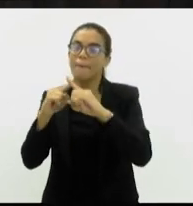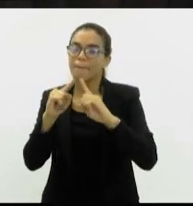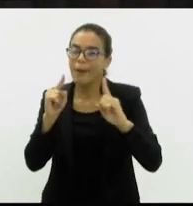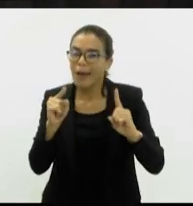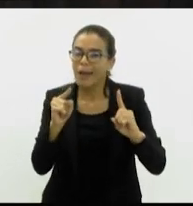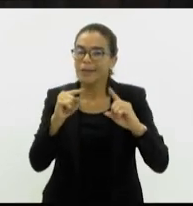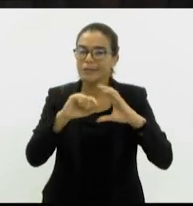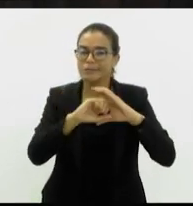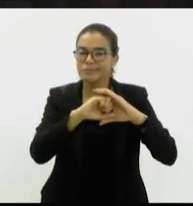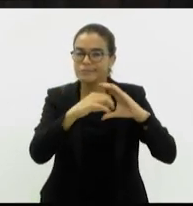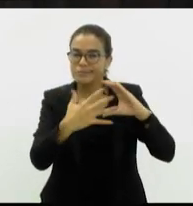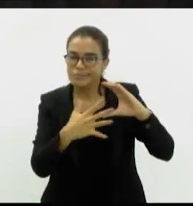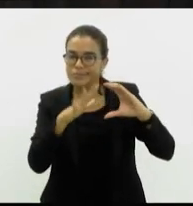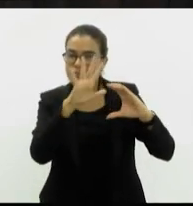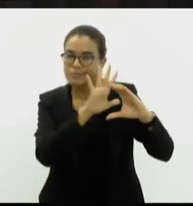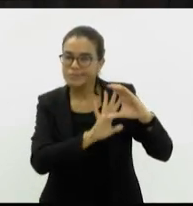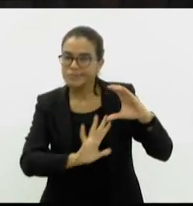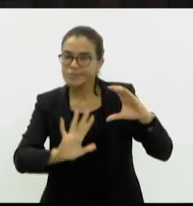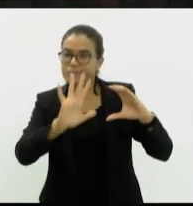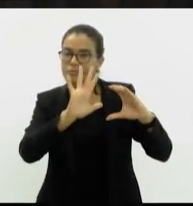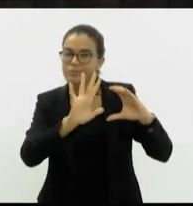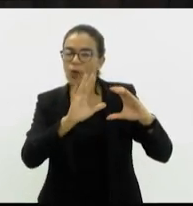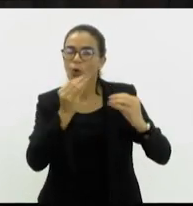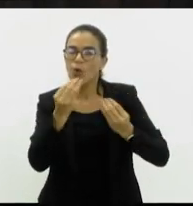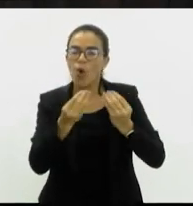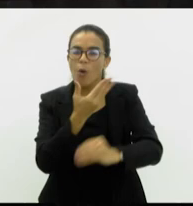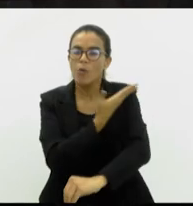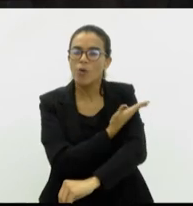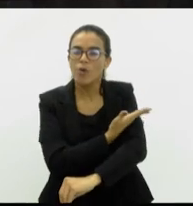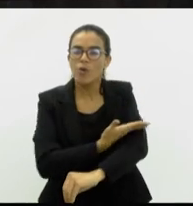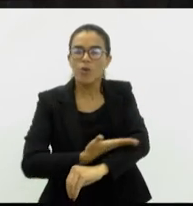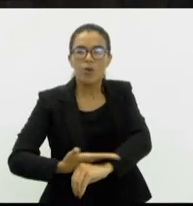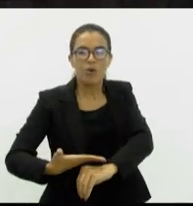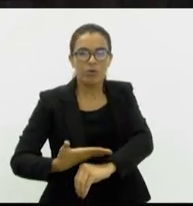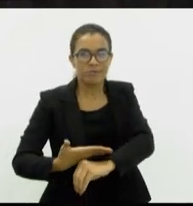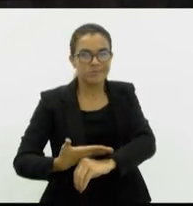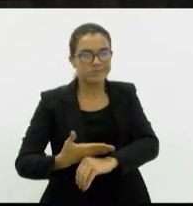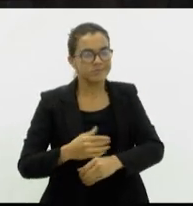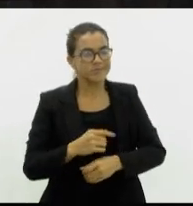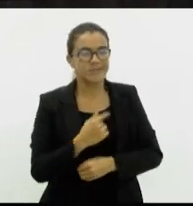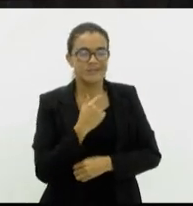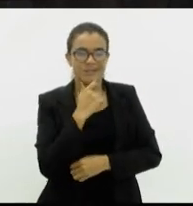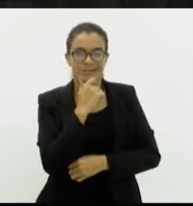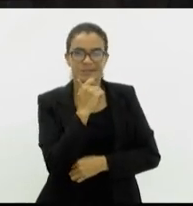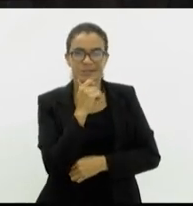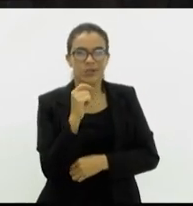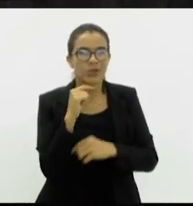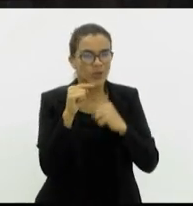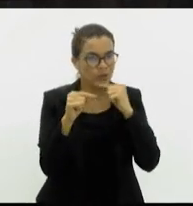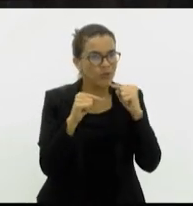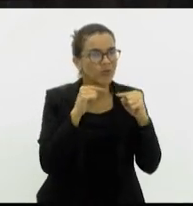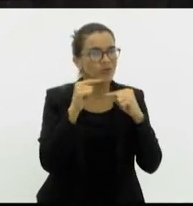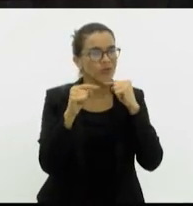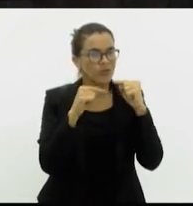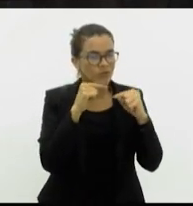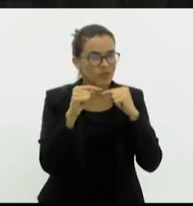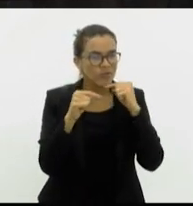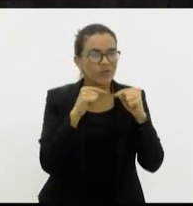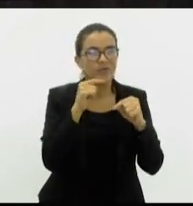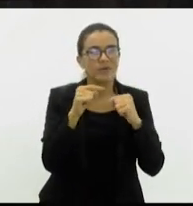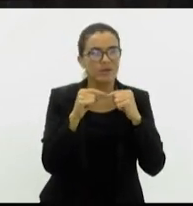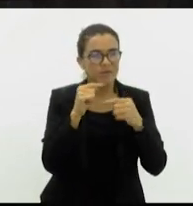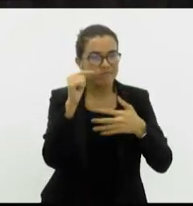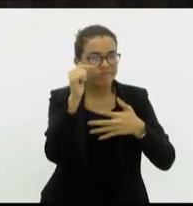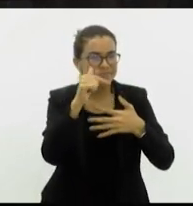aspecto dos usos e costumes muitas dúvidas e tô dizendo